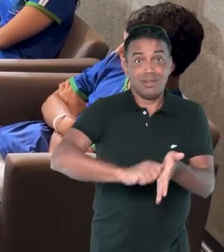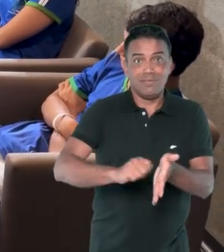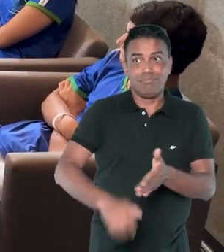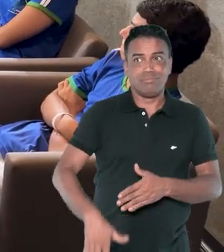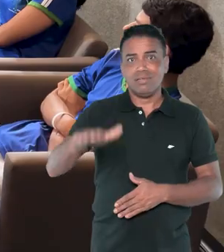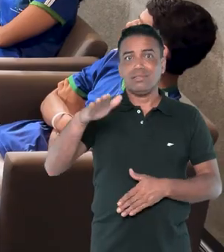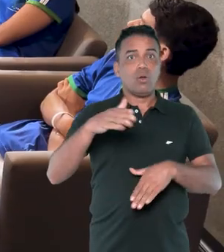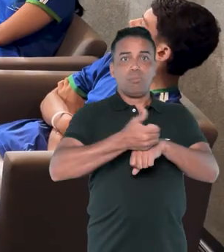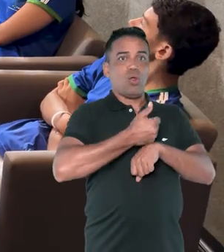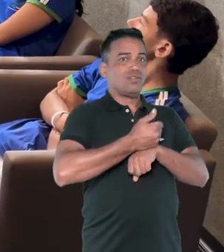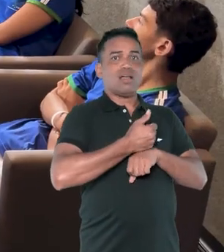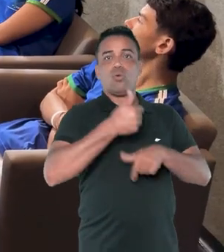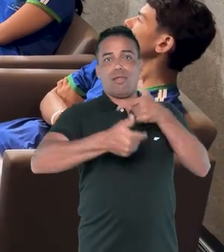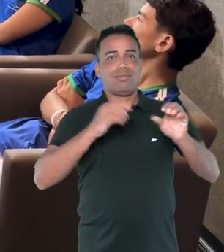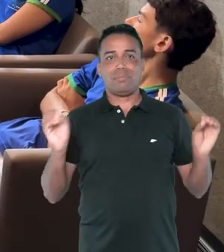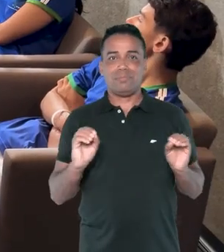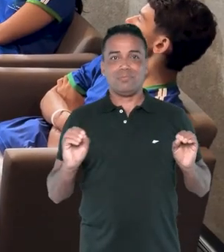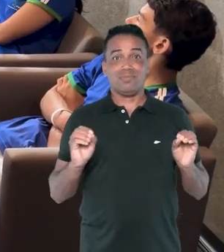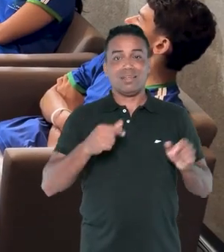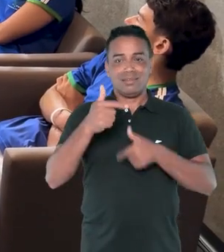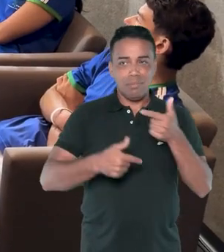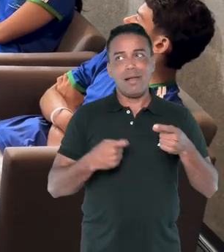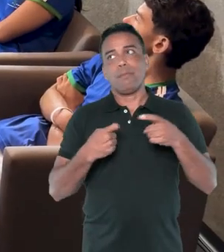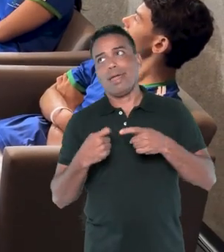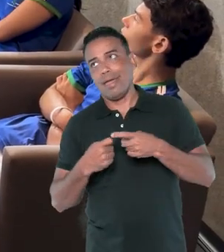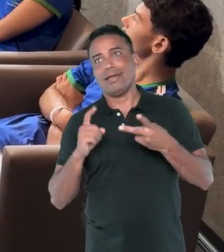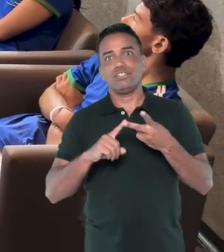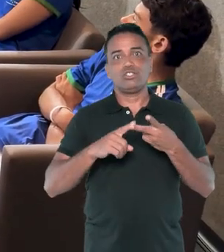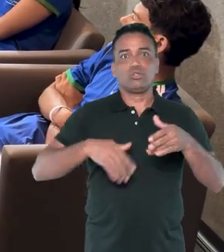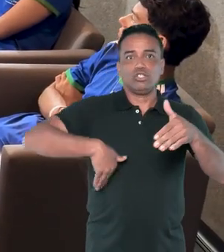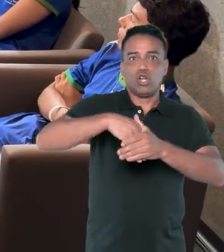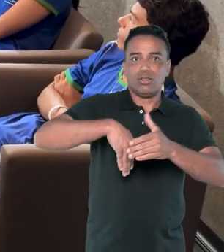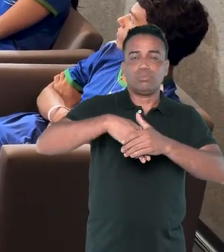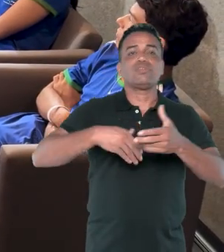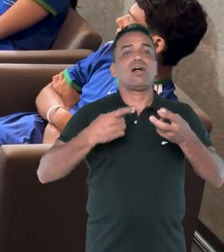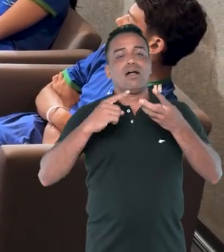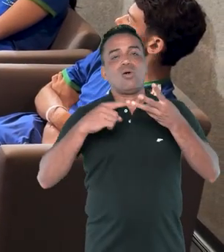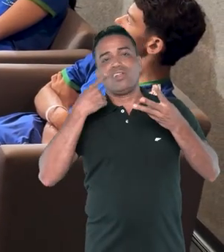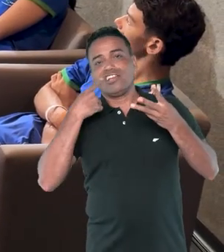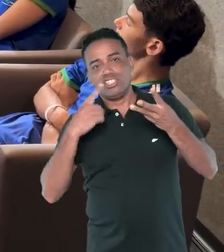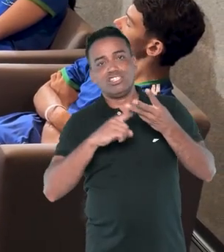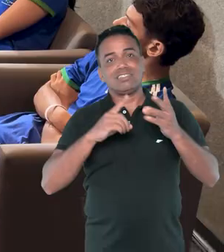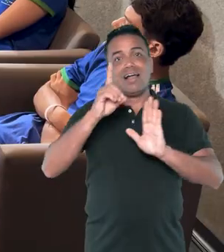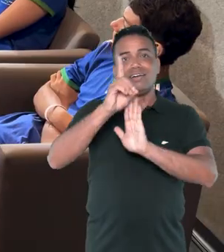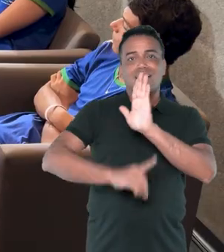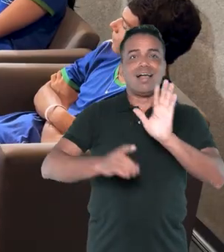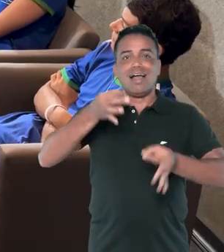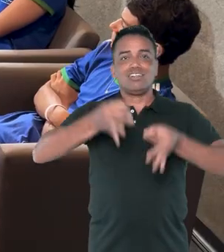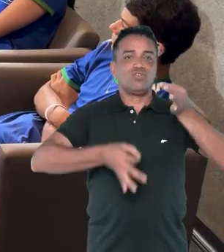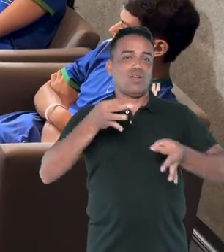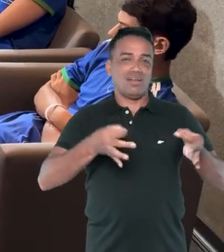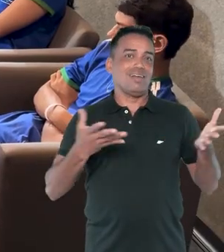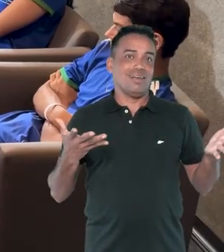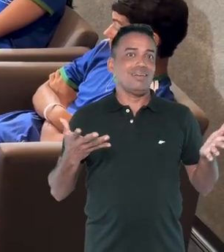escritora, me diziam que isso não era uma profissão, que isso não era trabalho, que trabalho é ser médico, é ser jogador de futebol, é ser dentista, é ser advogado. Me disseram que não